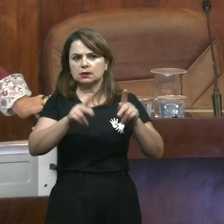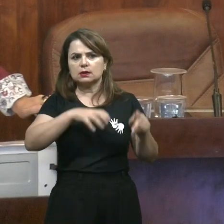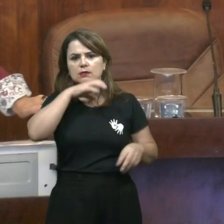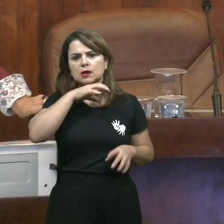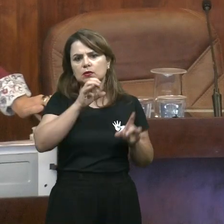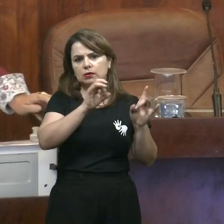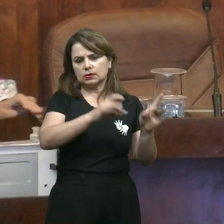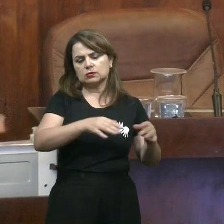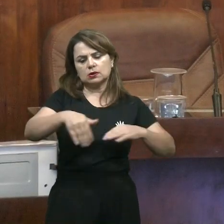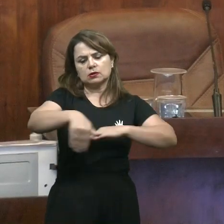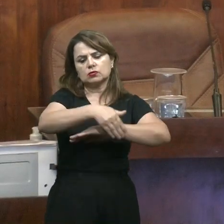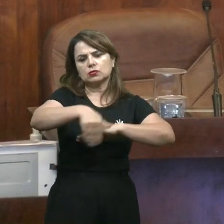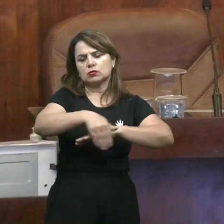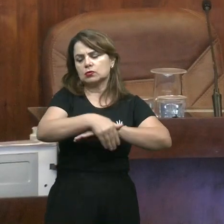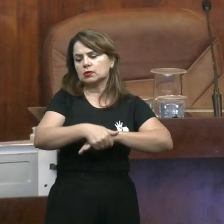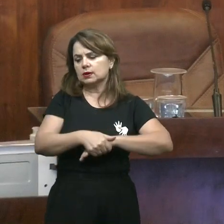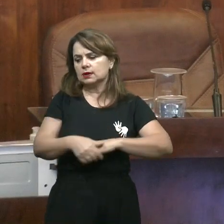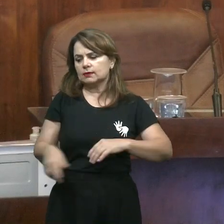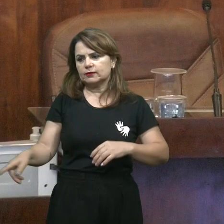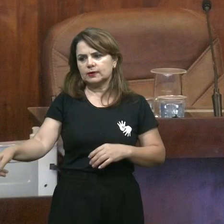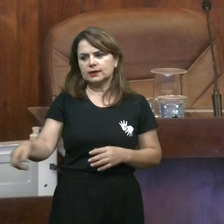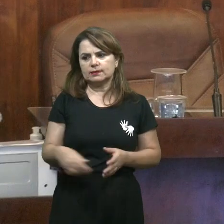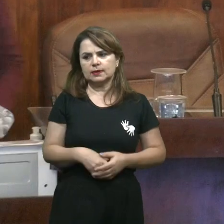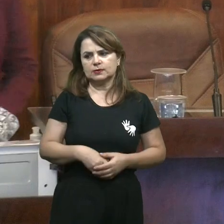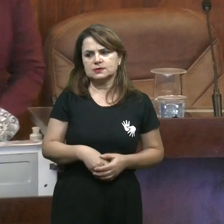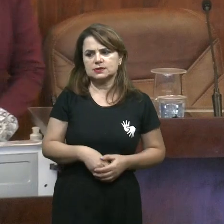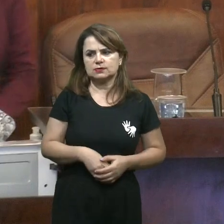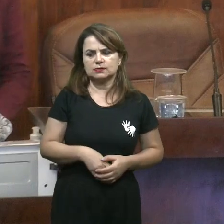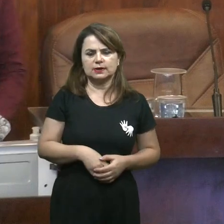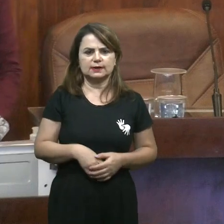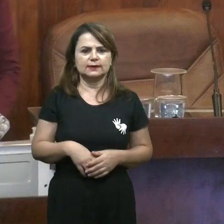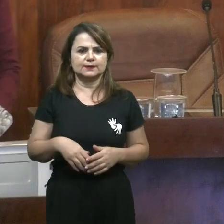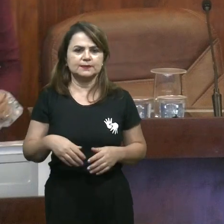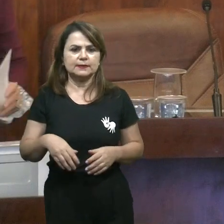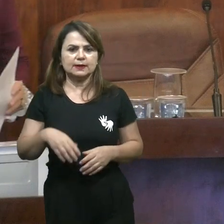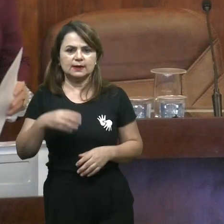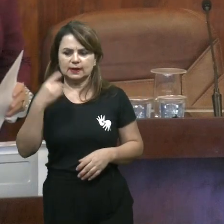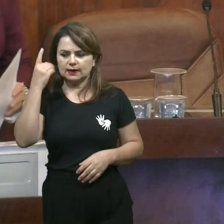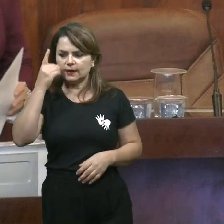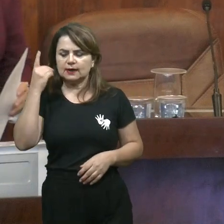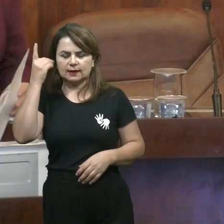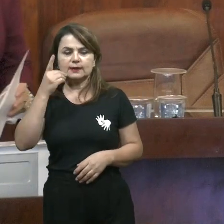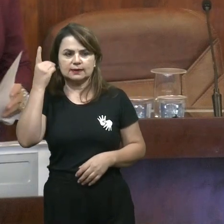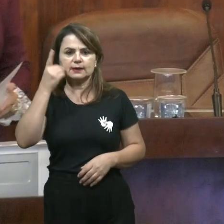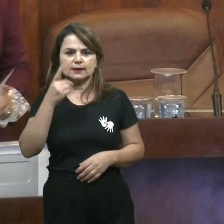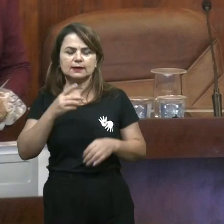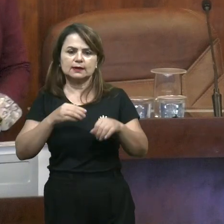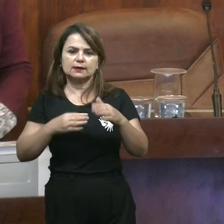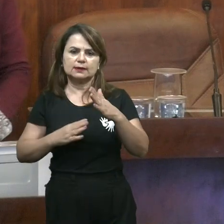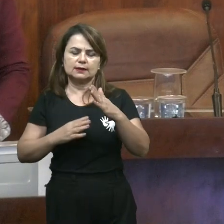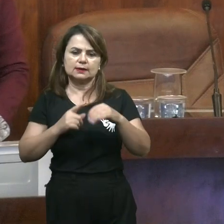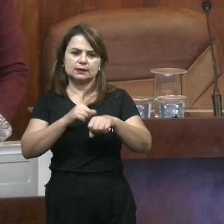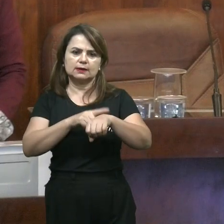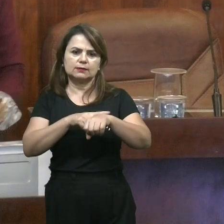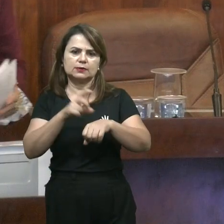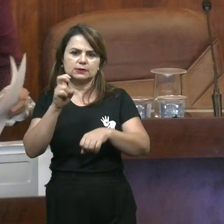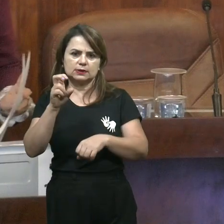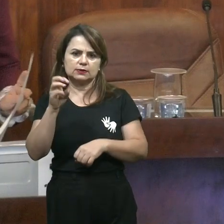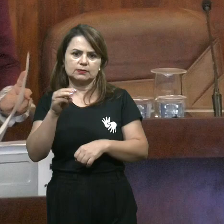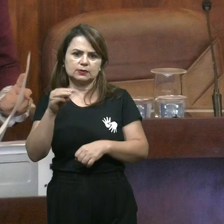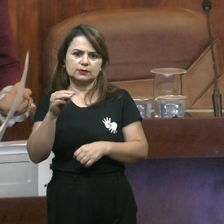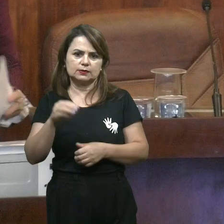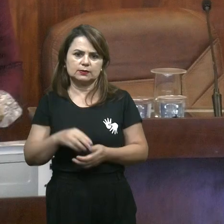maus tratos. Em discussão, requerimento, escrito à sua altura, a vereadora professora Daniela, que na forma regimental dispõe de cinco minutos.